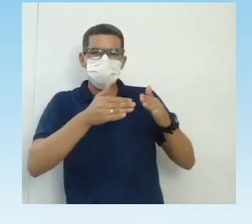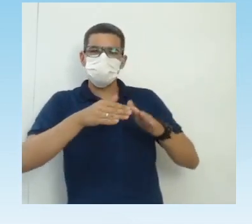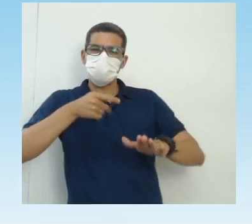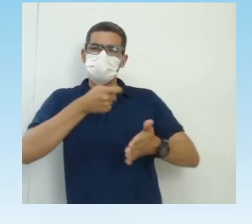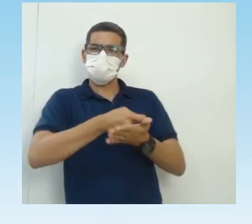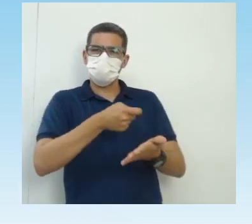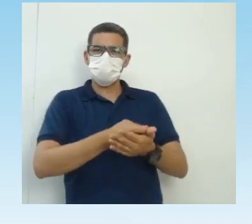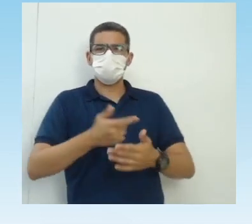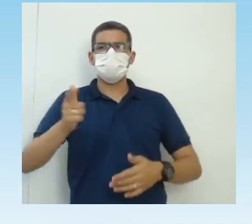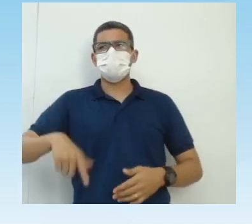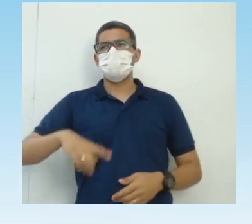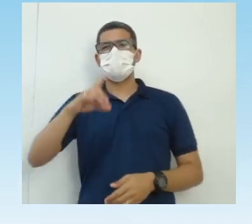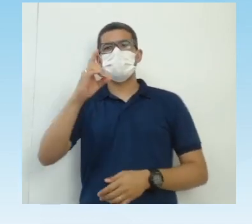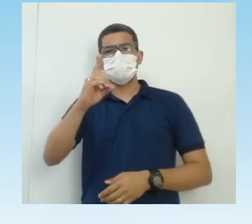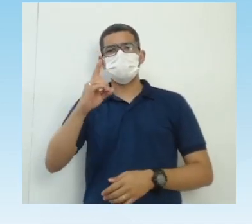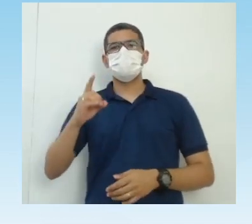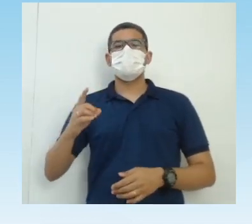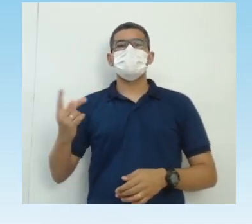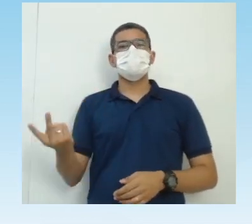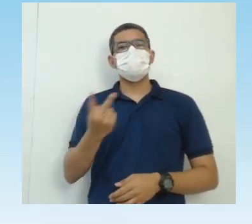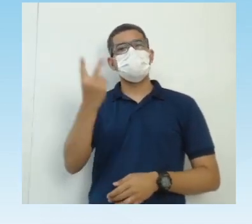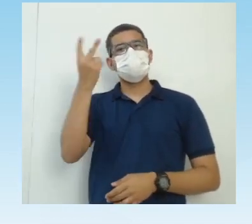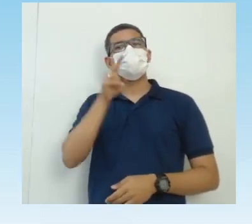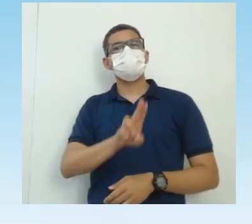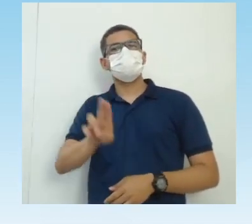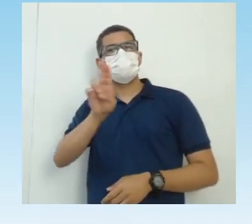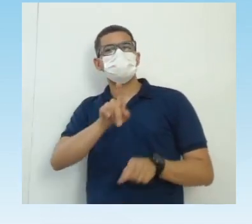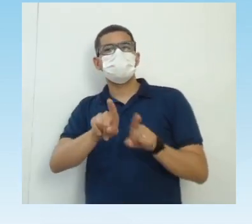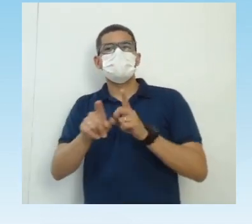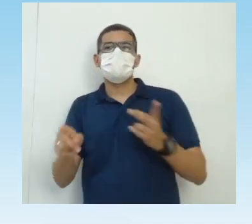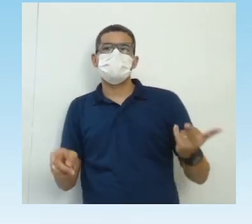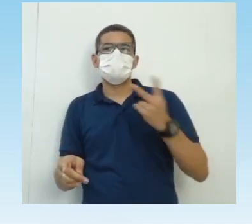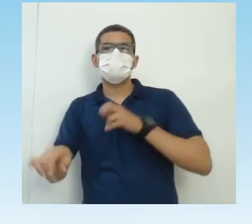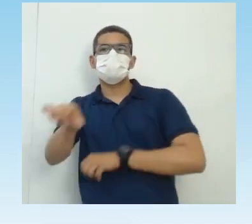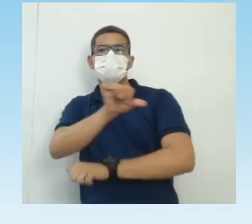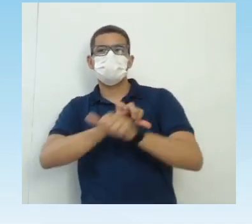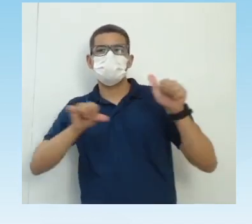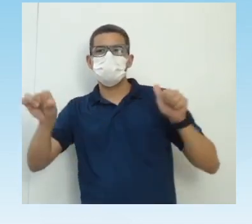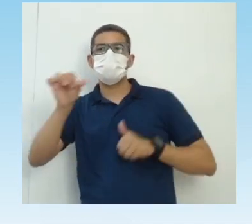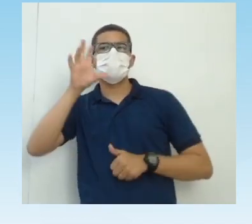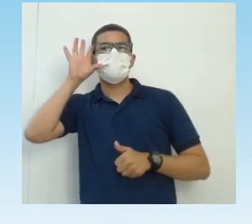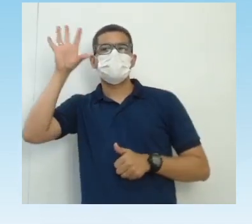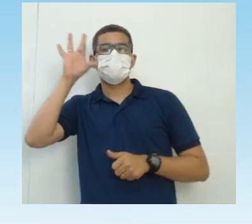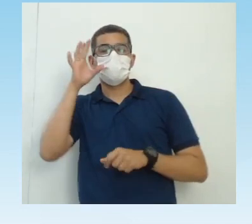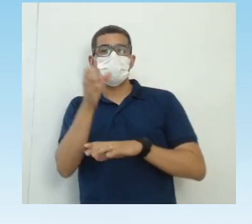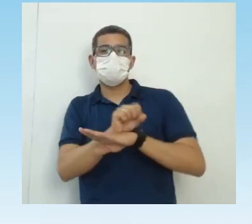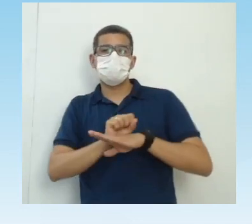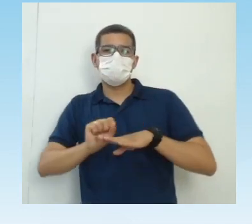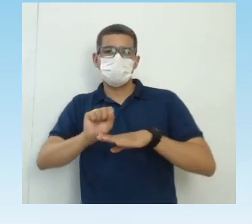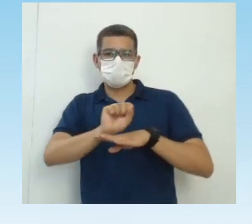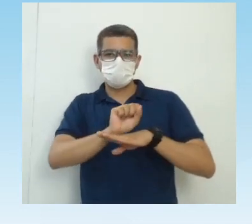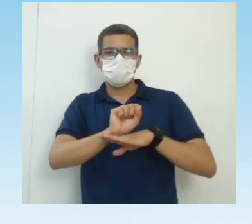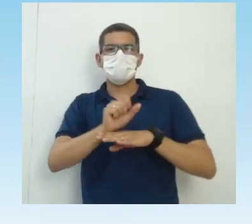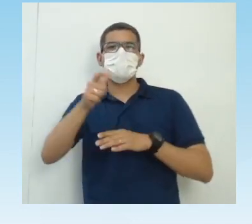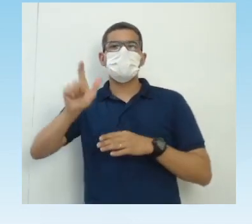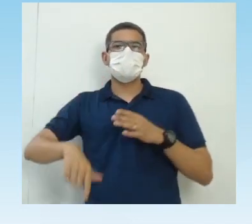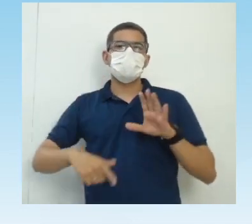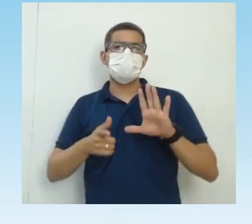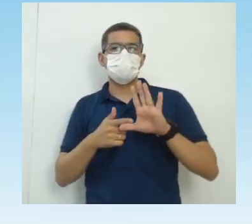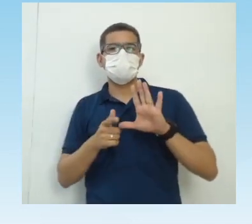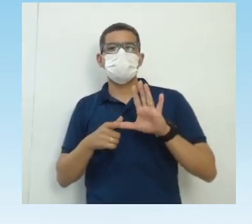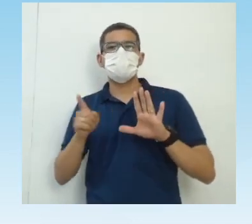e uso, do valor do uso e o valor da troca na teoria socialista. Na letra E, a